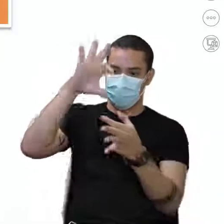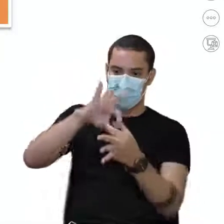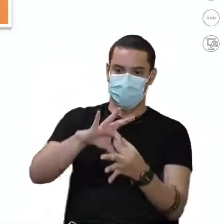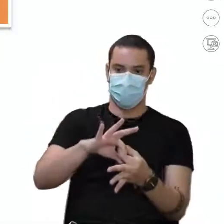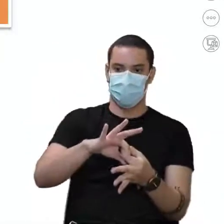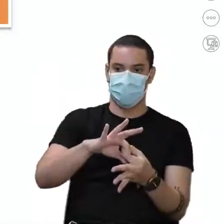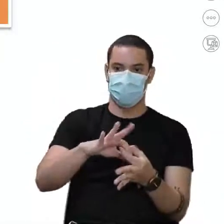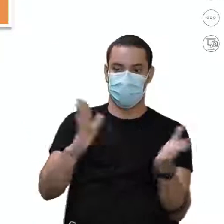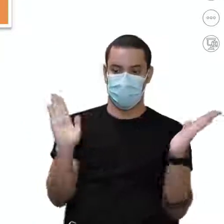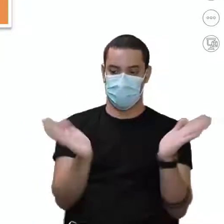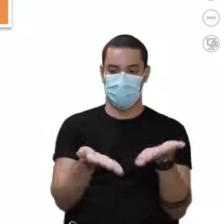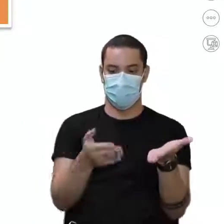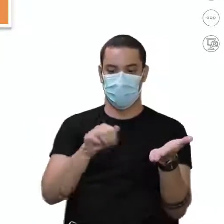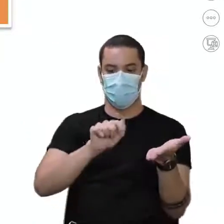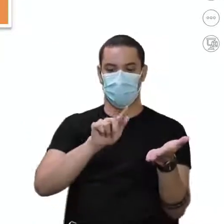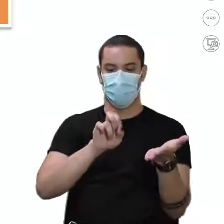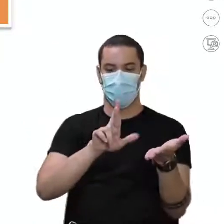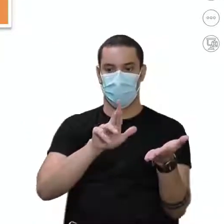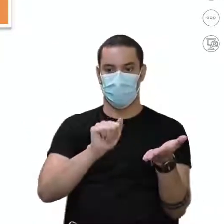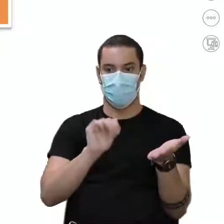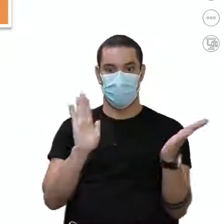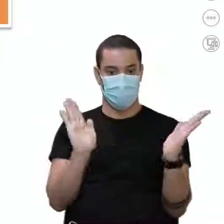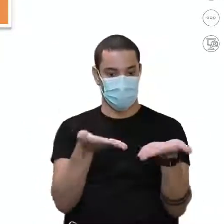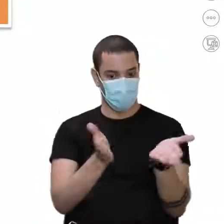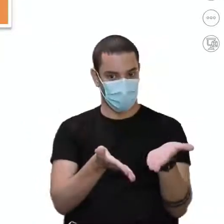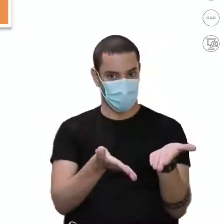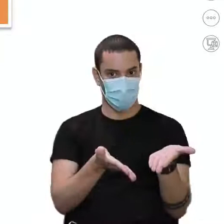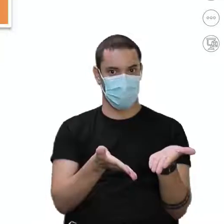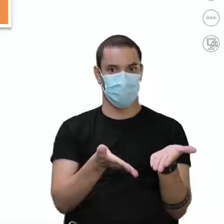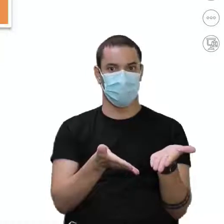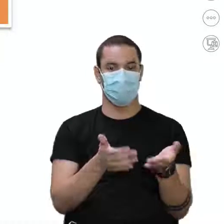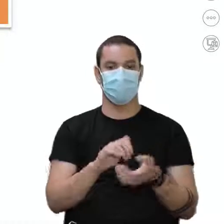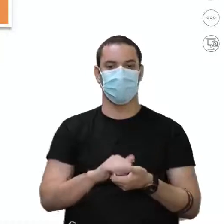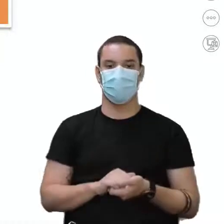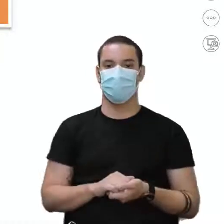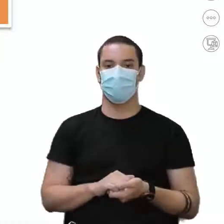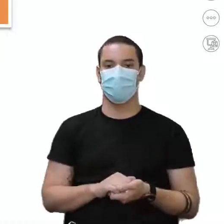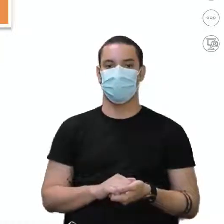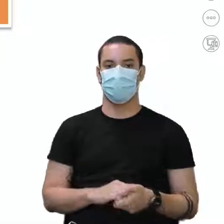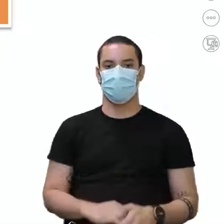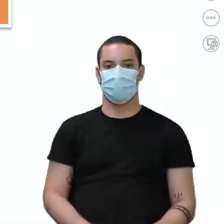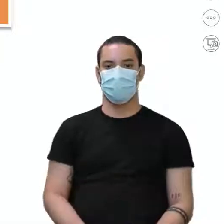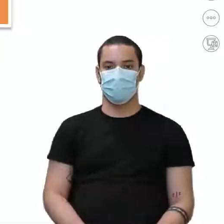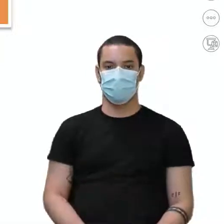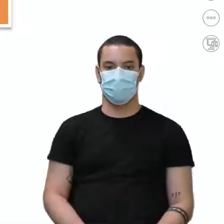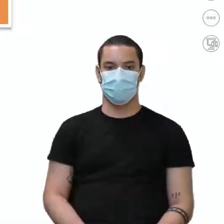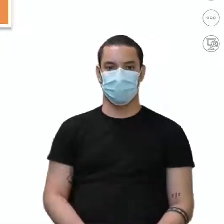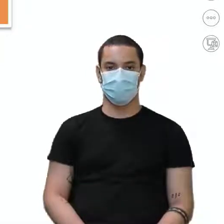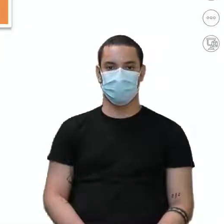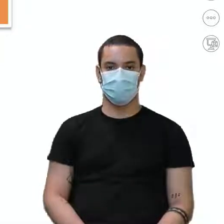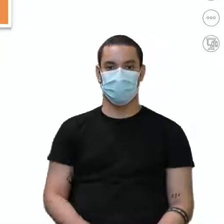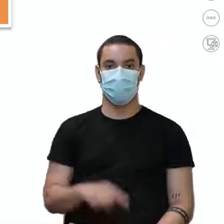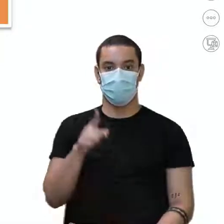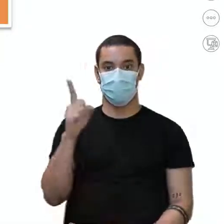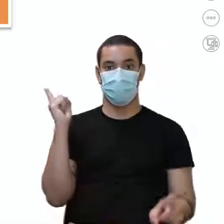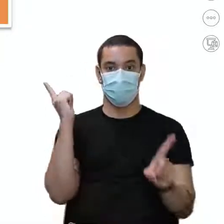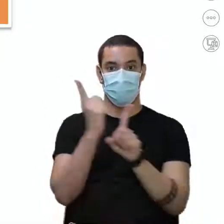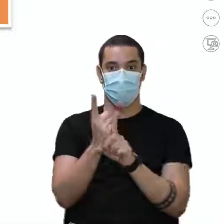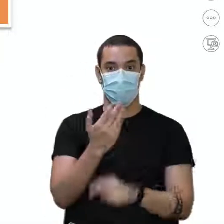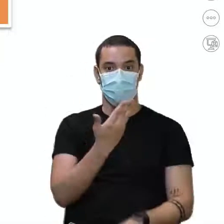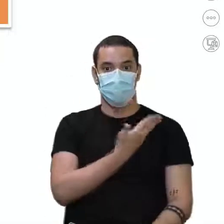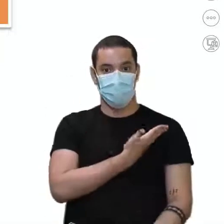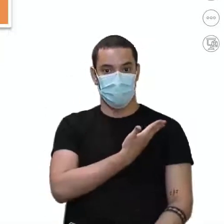com o agora. Olha essa conexão aqui. You meet a friend, você encontra um amigo.